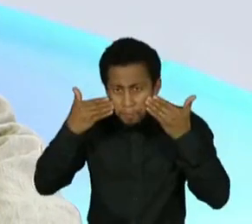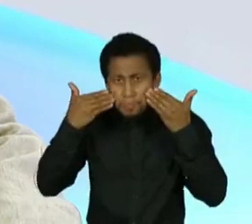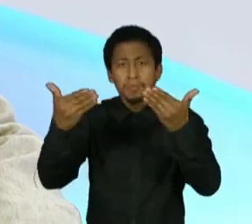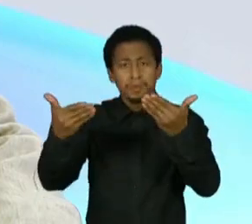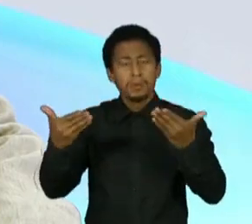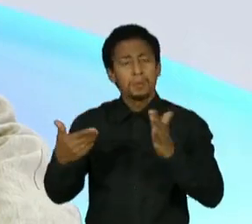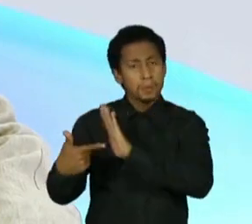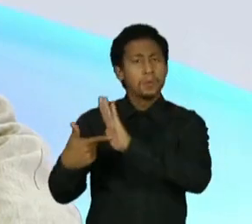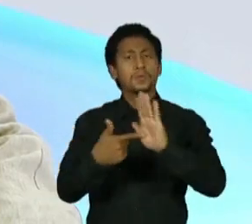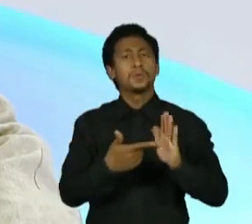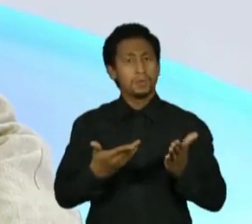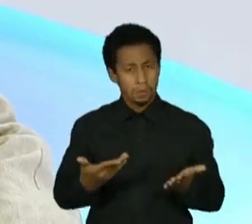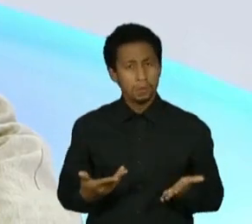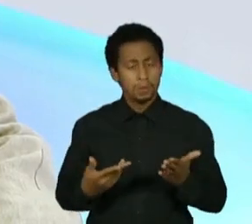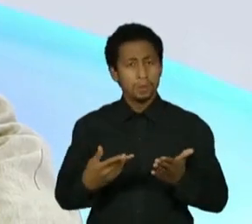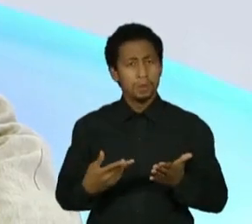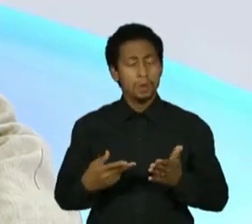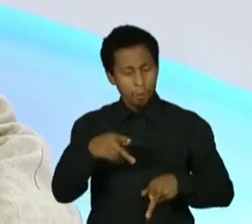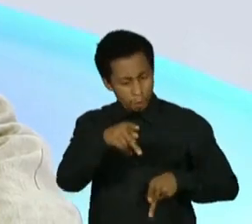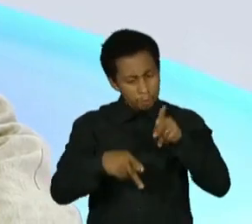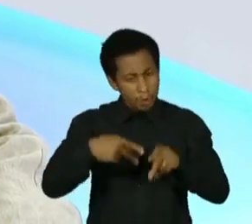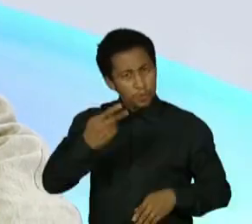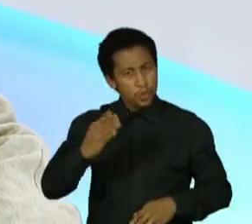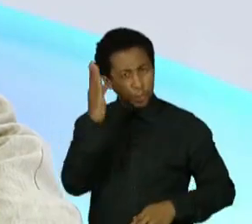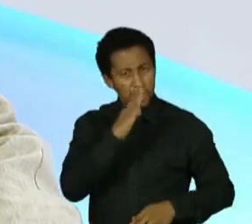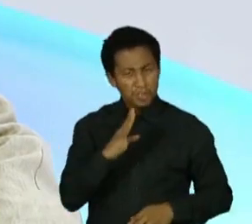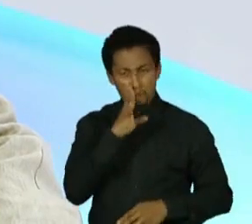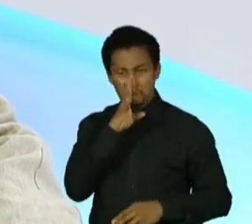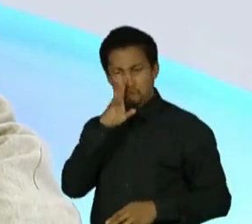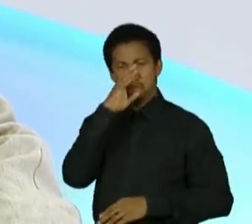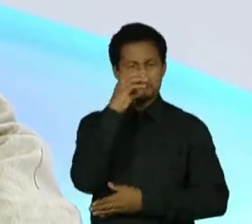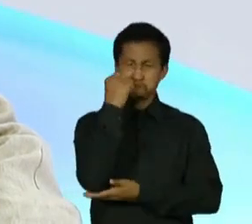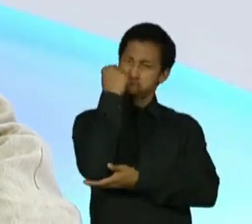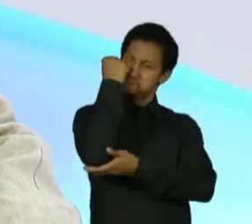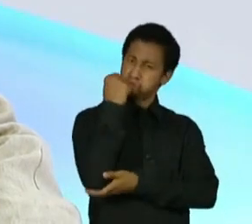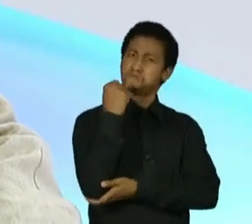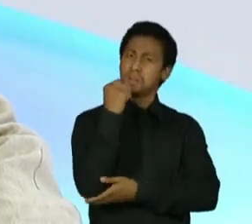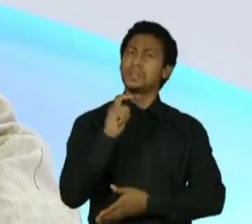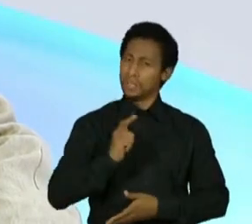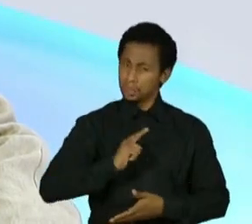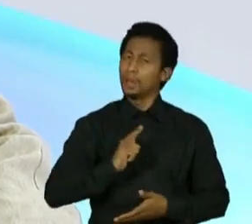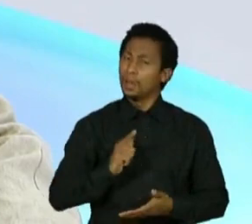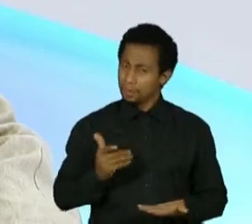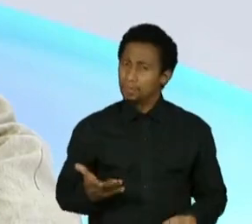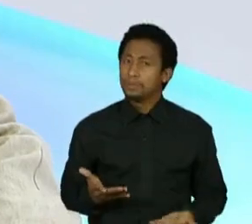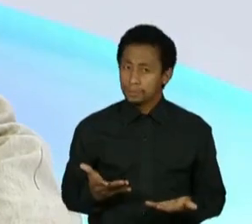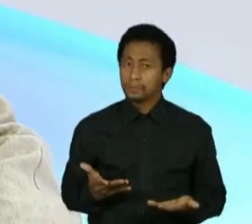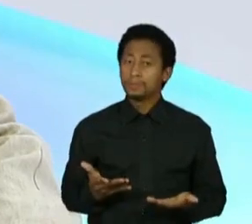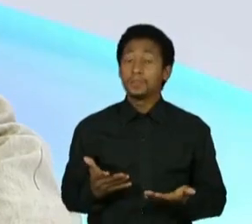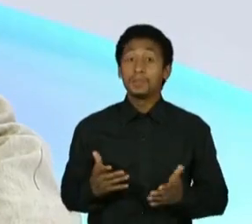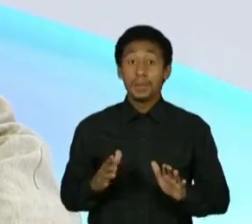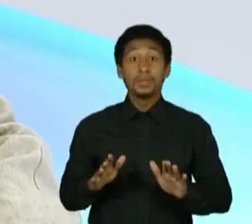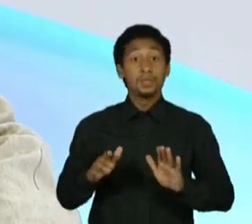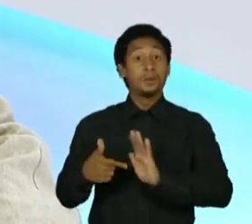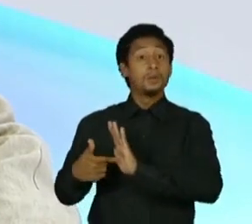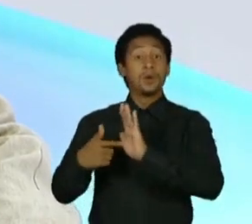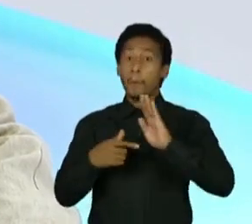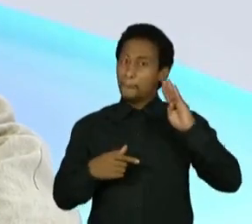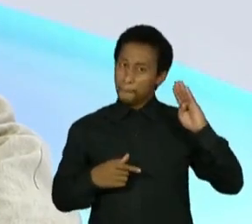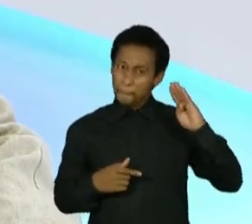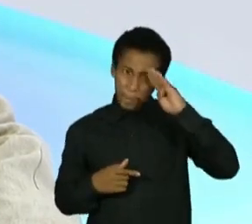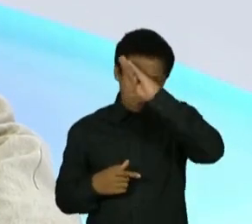uma resistência maior do que se poderia esperar e olha que não foi por falta de bolsonaro